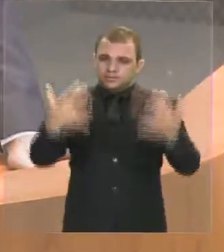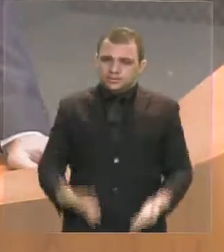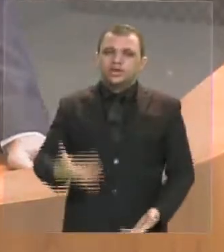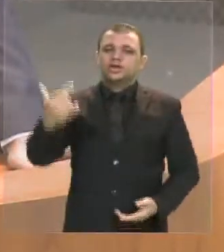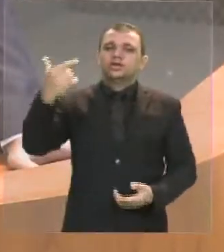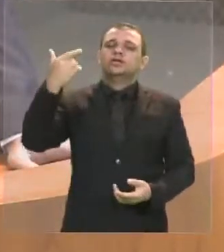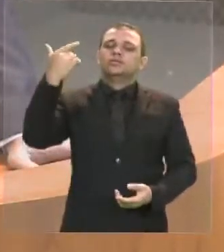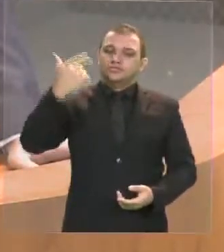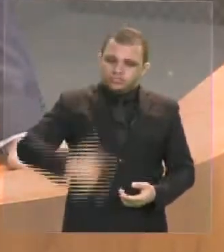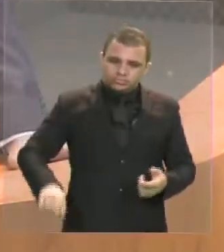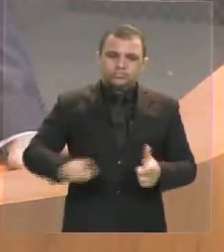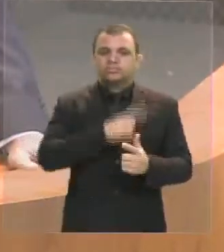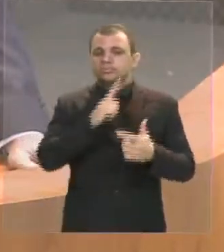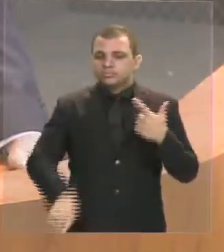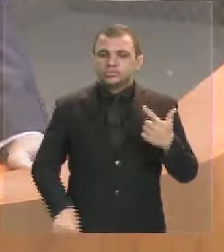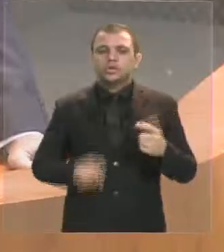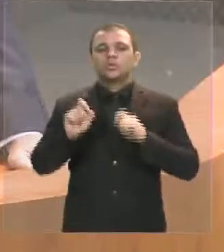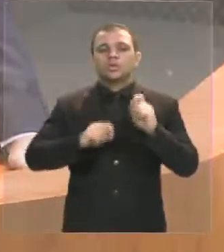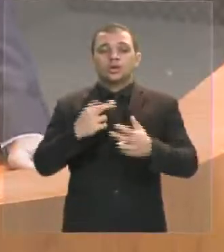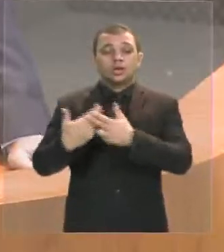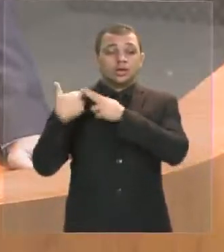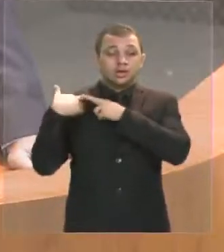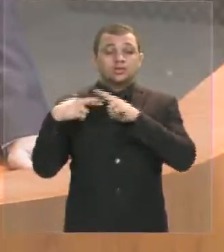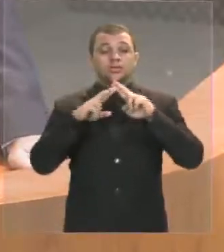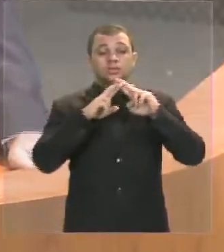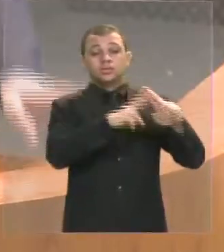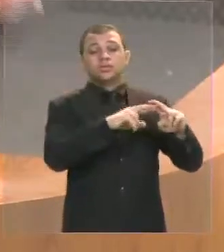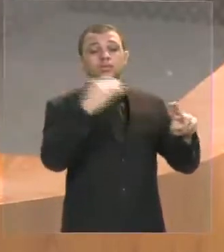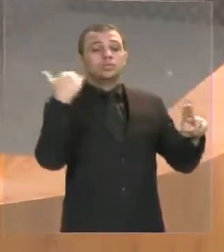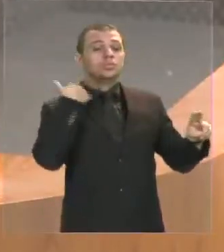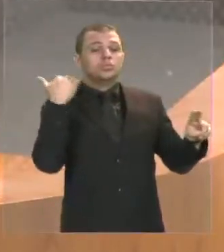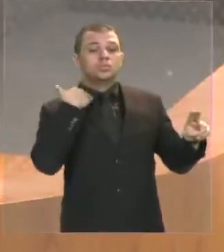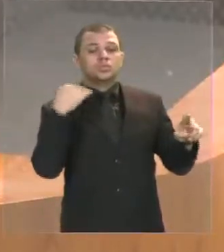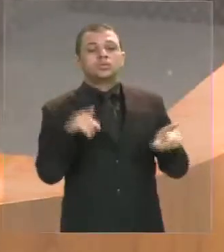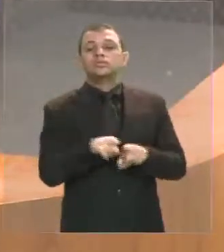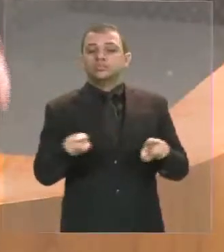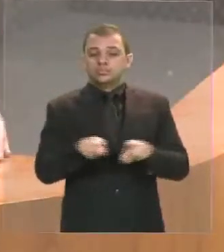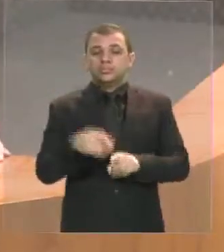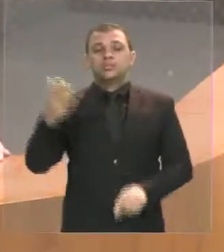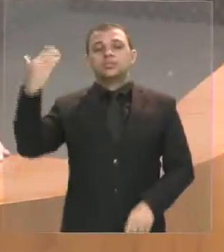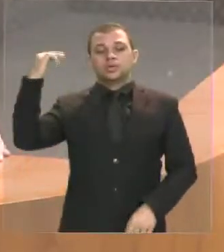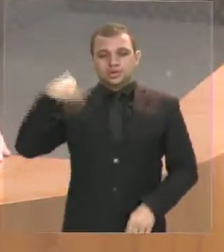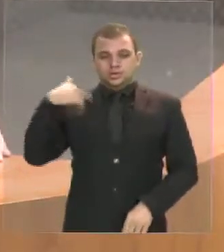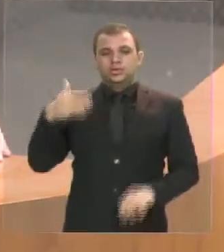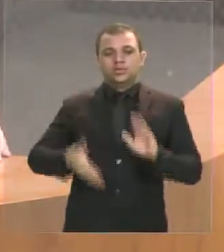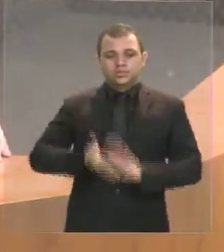a responsabilidade dos bancos. Deputado, eu tive há pouco tempo, eu tive em Buriti Bravo.